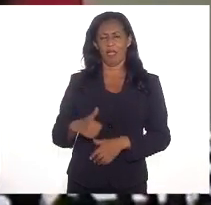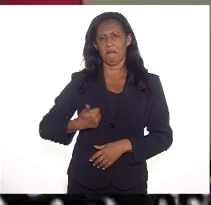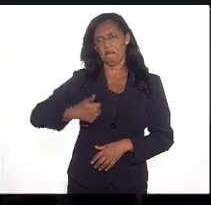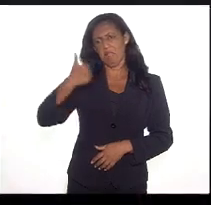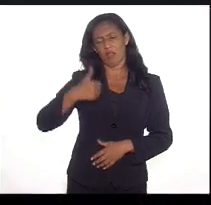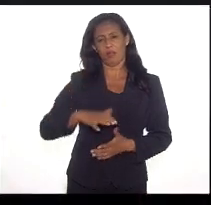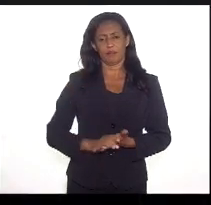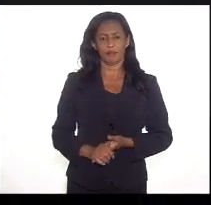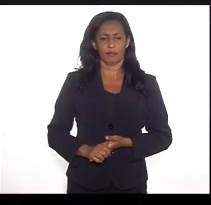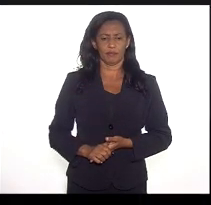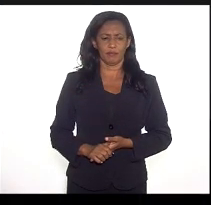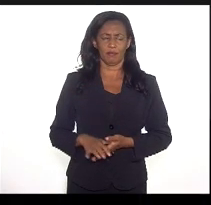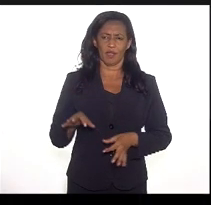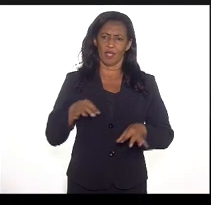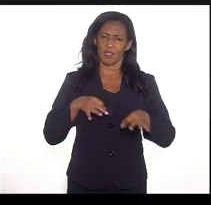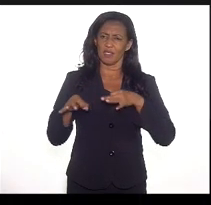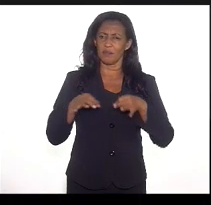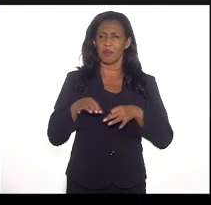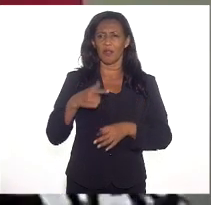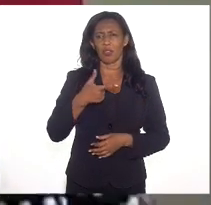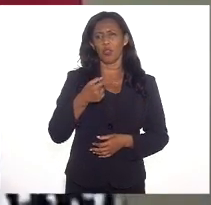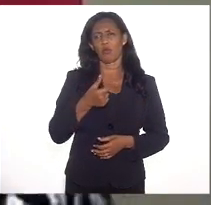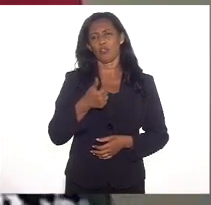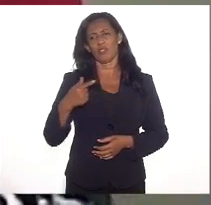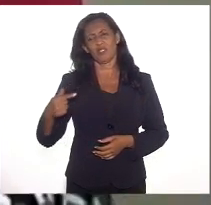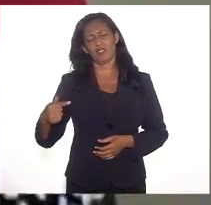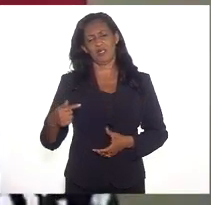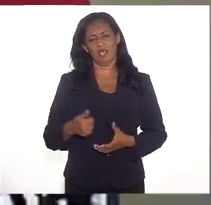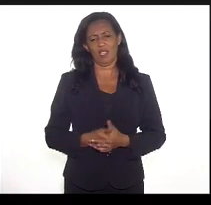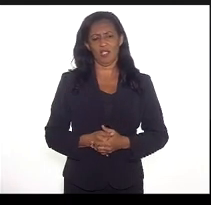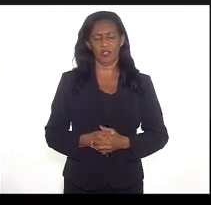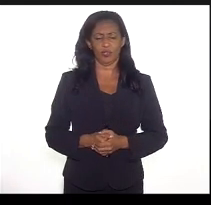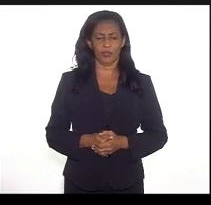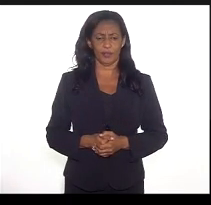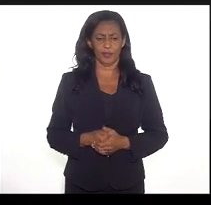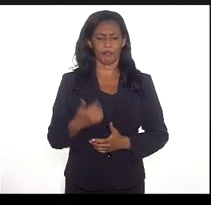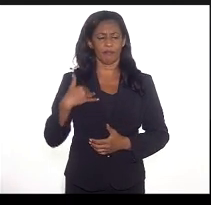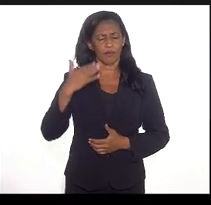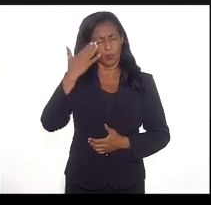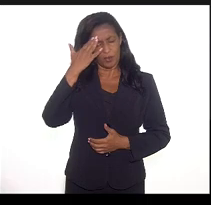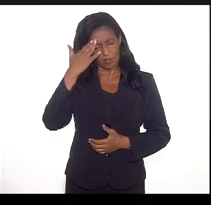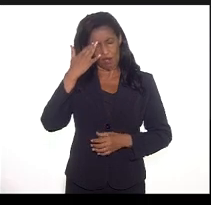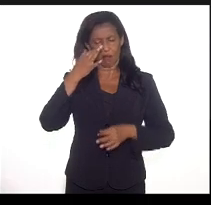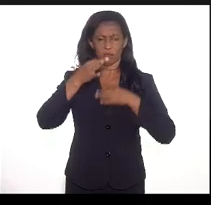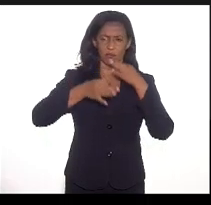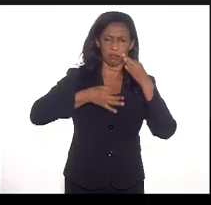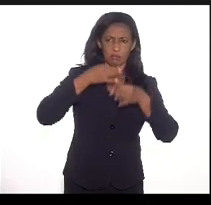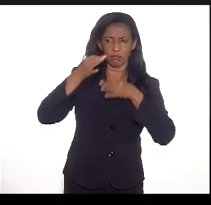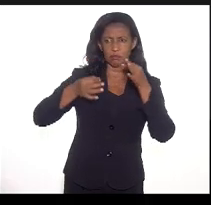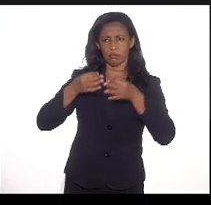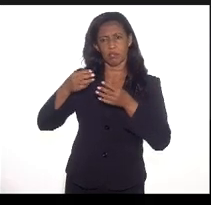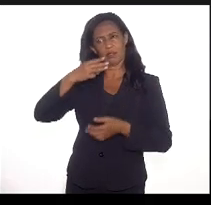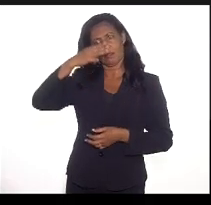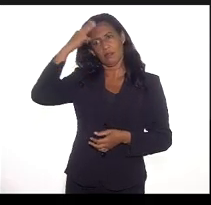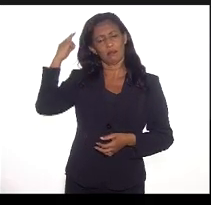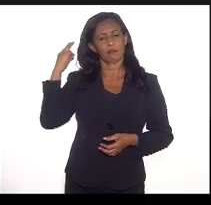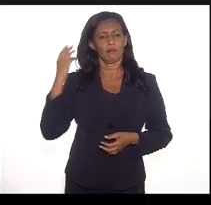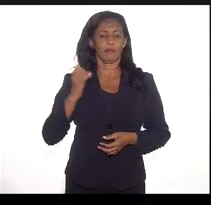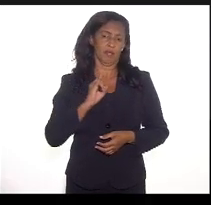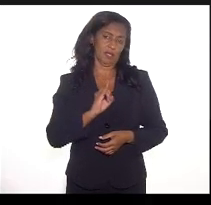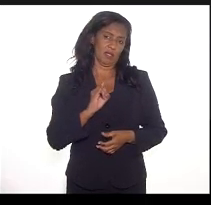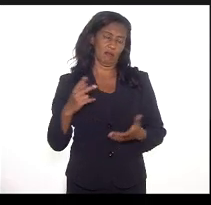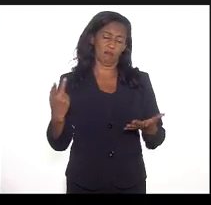Esse projeto está desde 2017, então, entendo aí os argumentos do deputado Márcio Pacheco, se